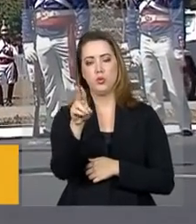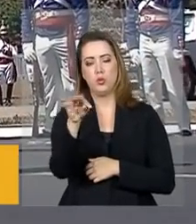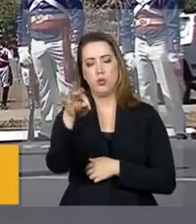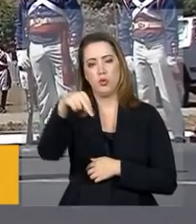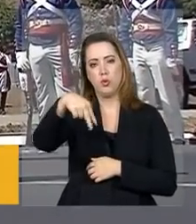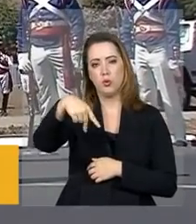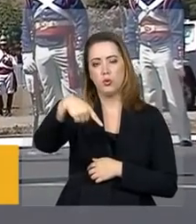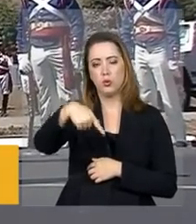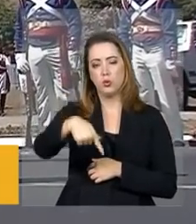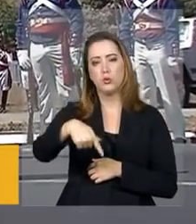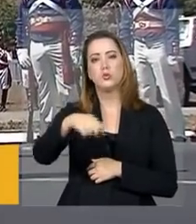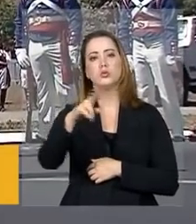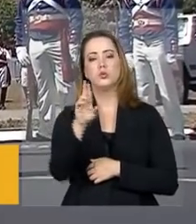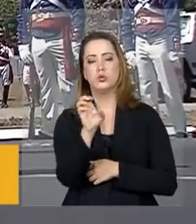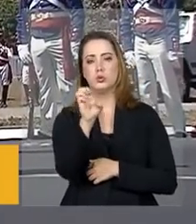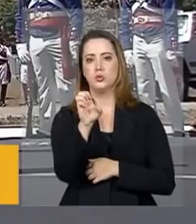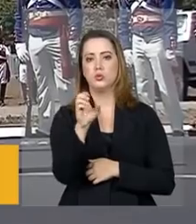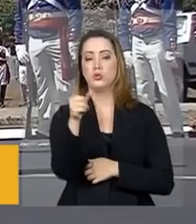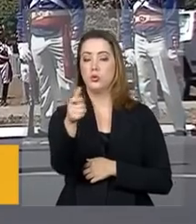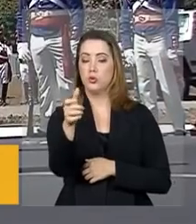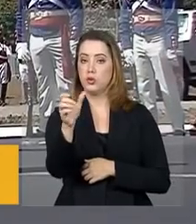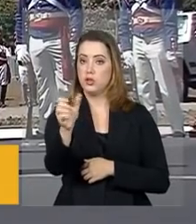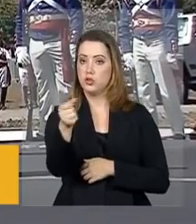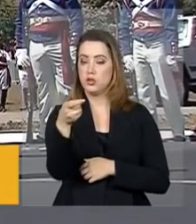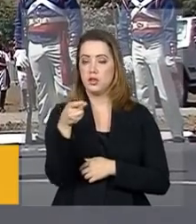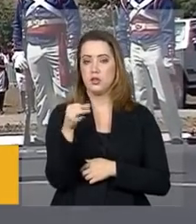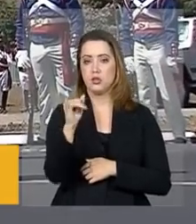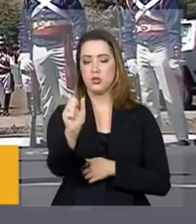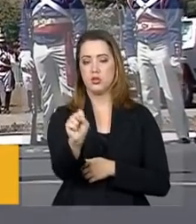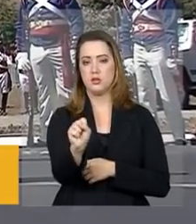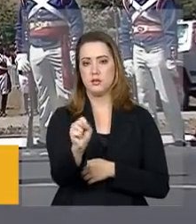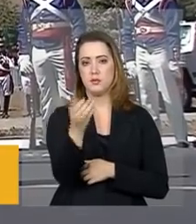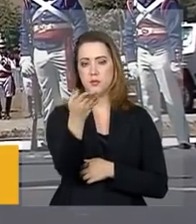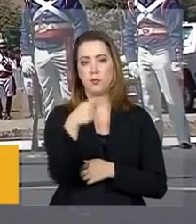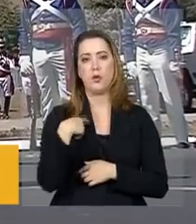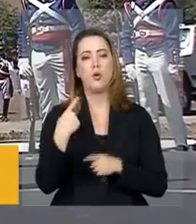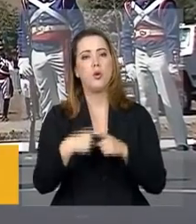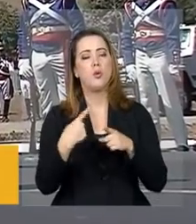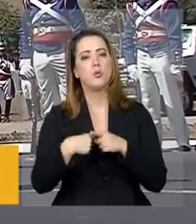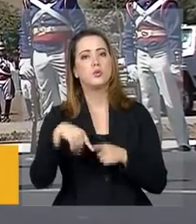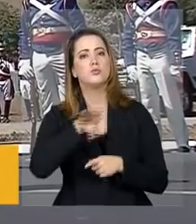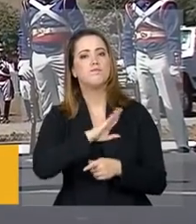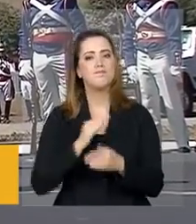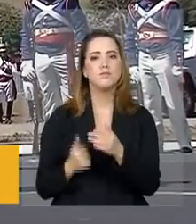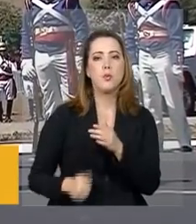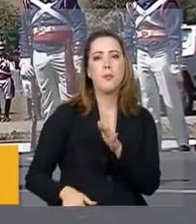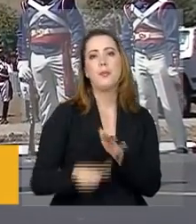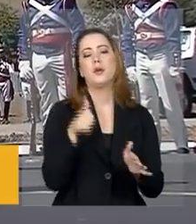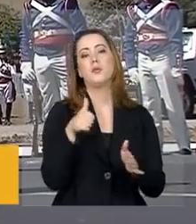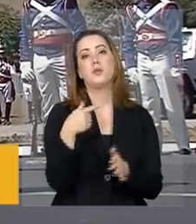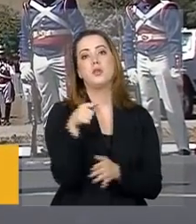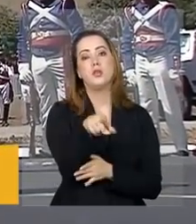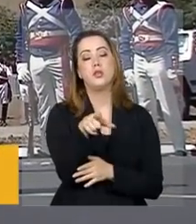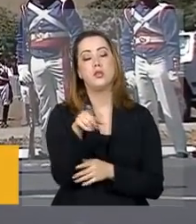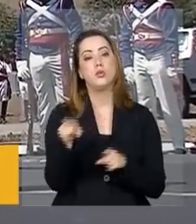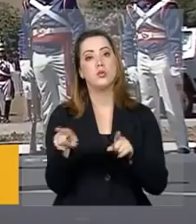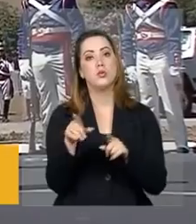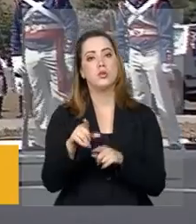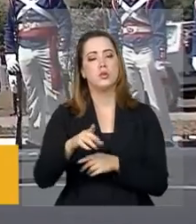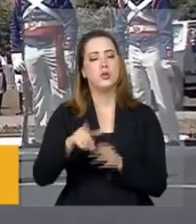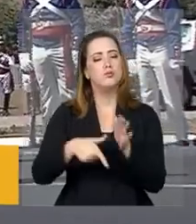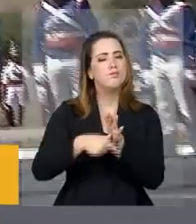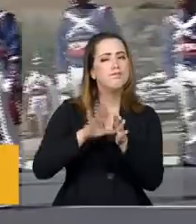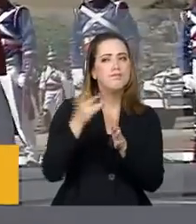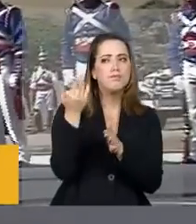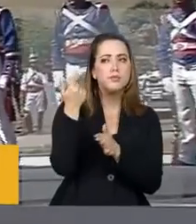O nome histórico Duque de Caxias é porque foi o nosso o patrono, o Duque de Caxias, quando tenente,